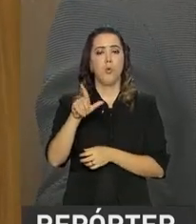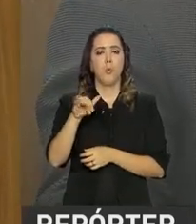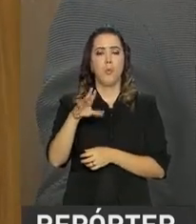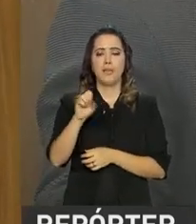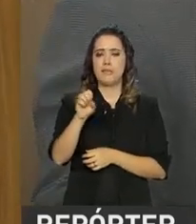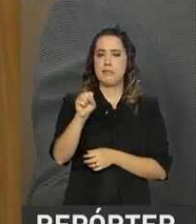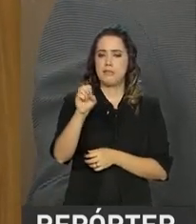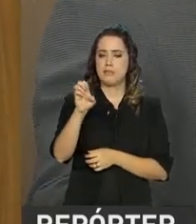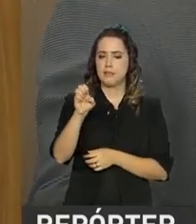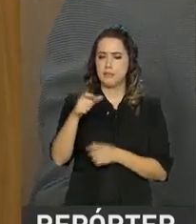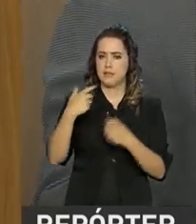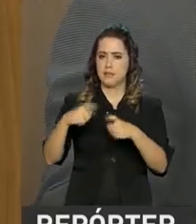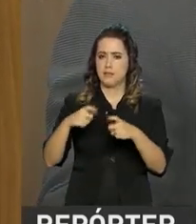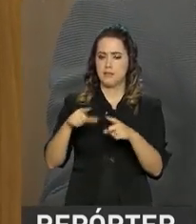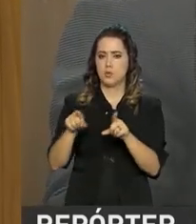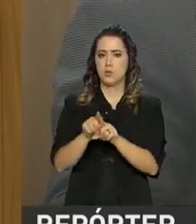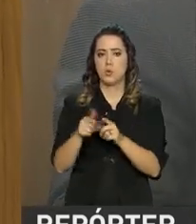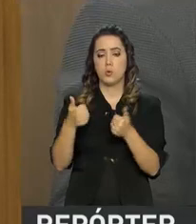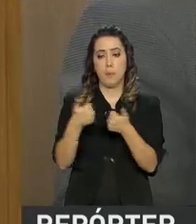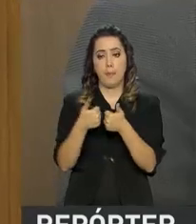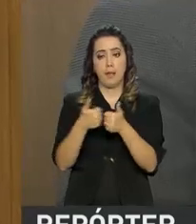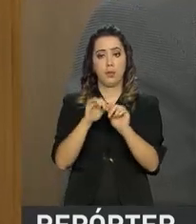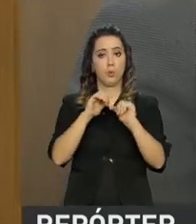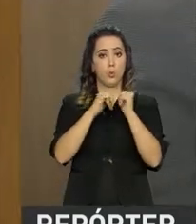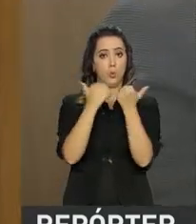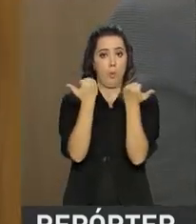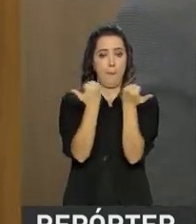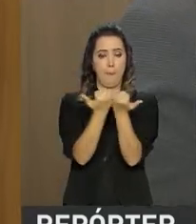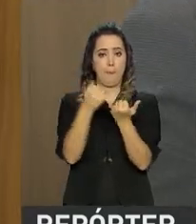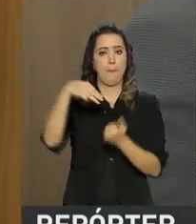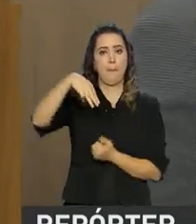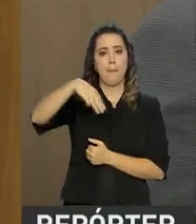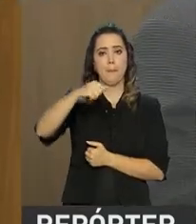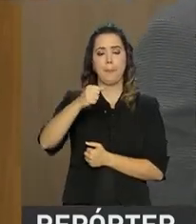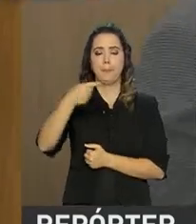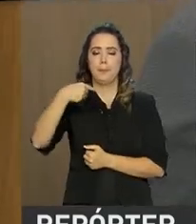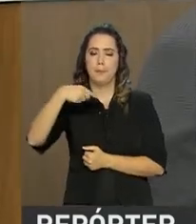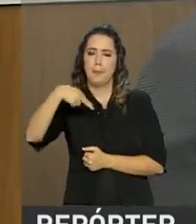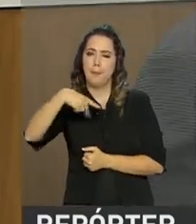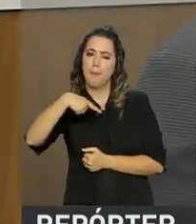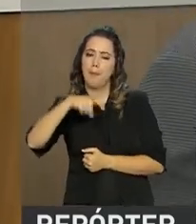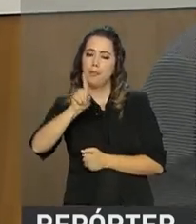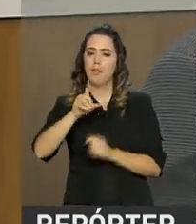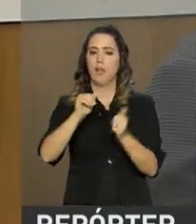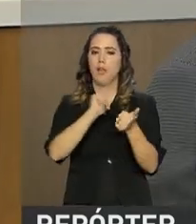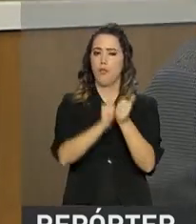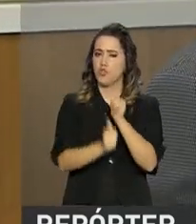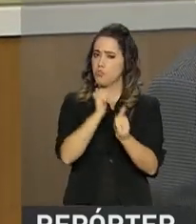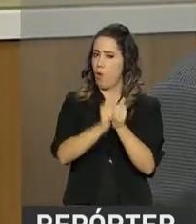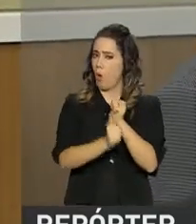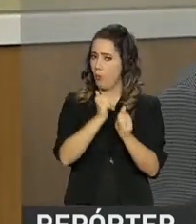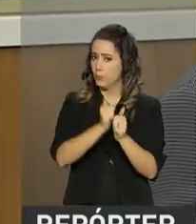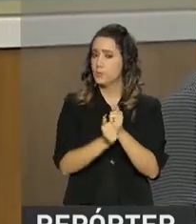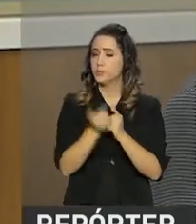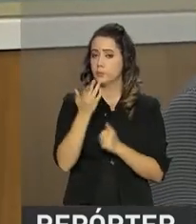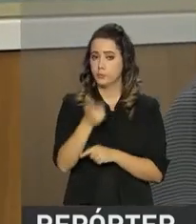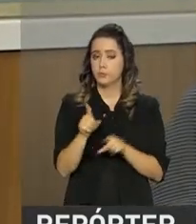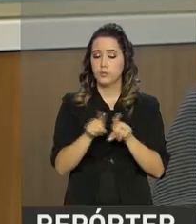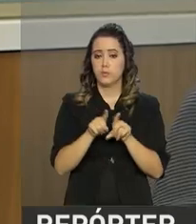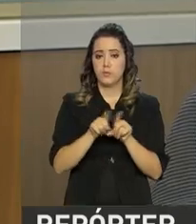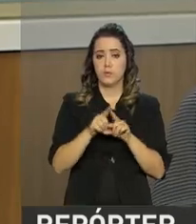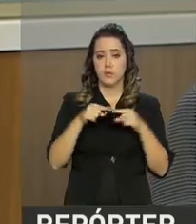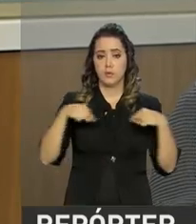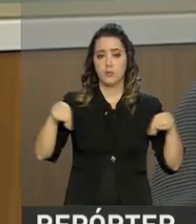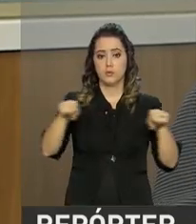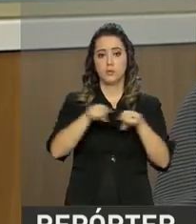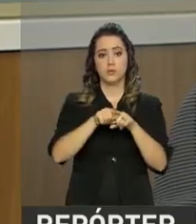outra parte no estacionamento do mané garrincha ali é onde vai ter esse espaço público é no mané garrincha vão ter também se